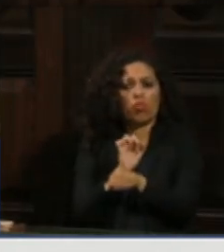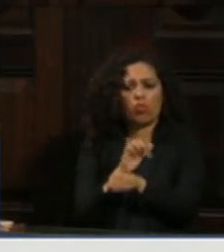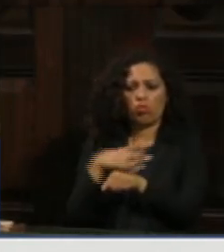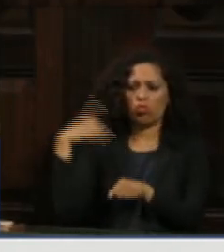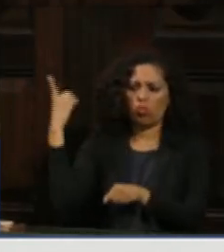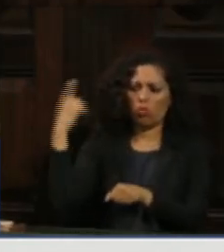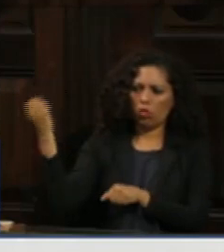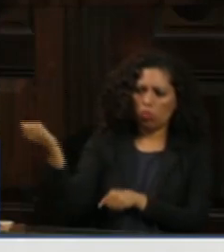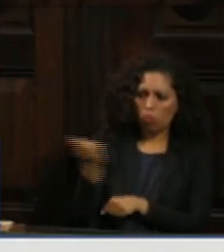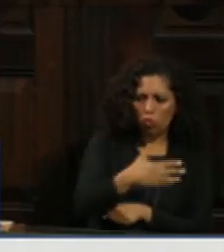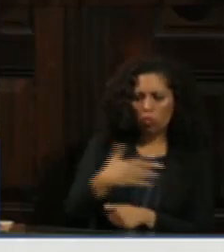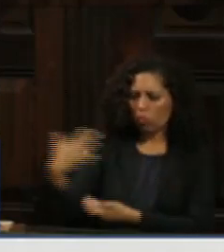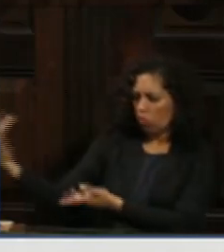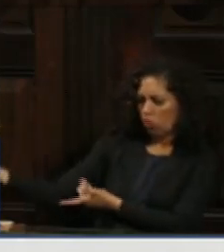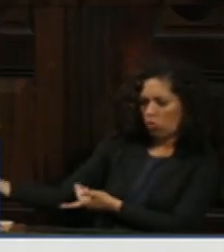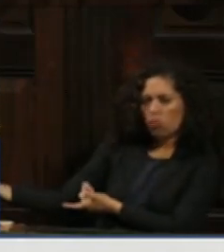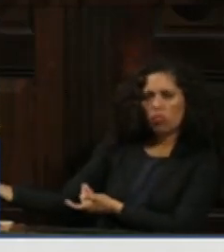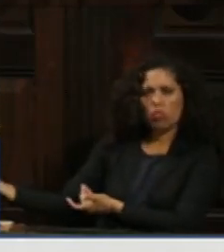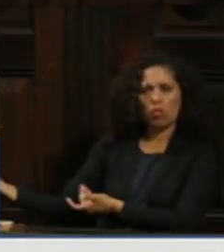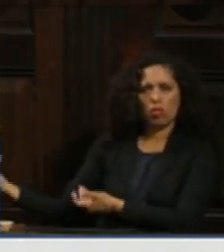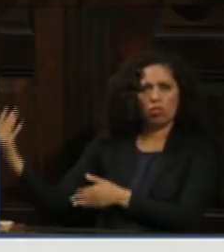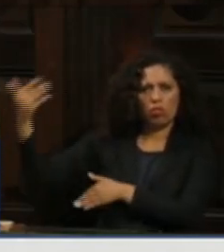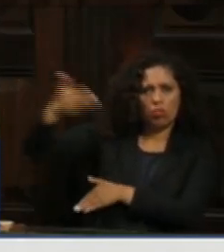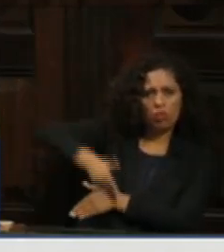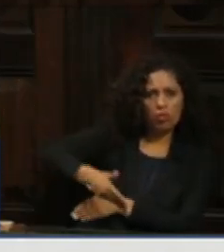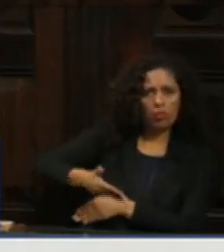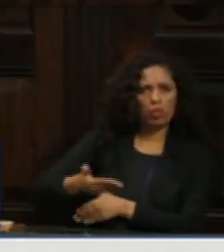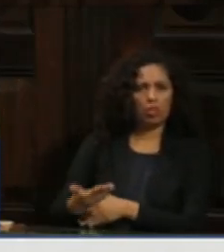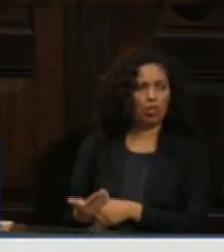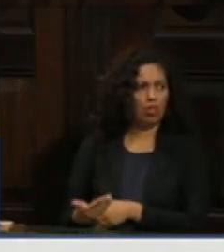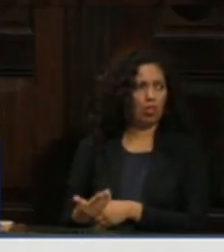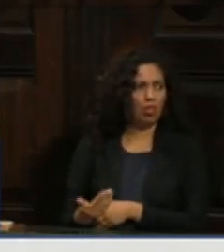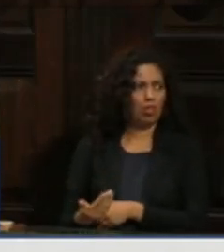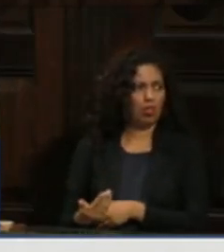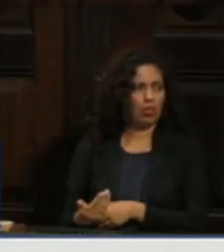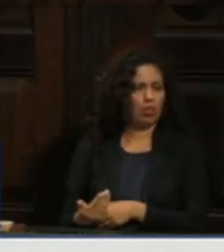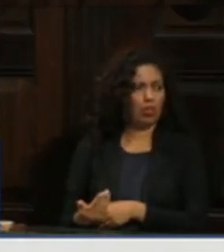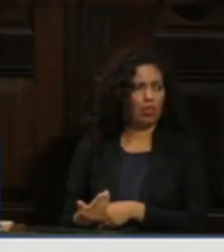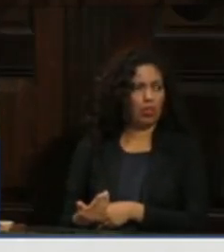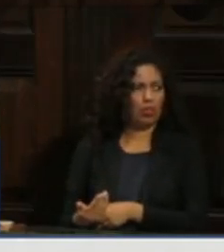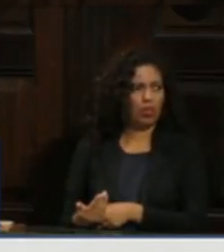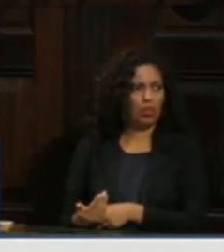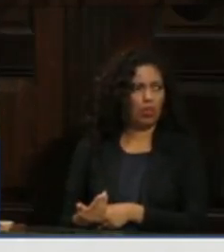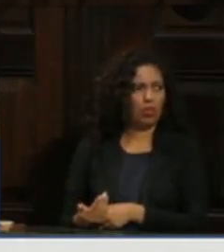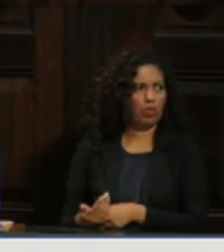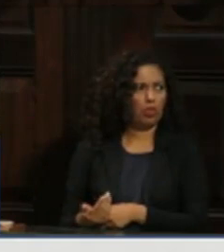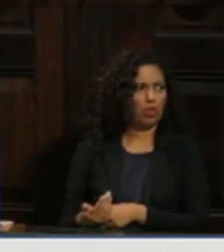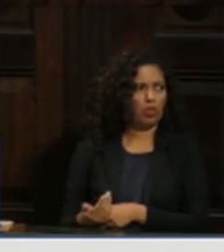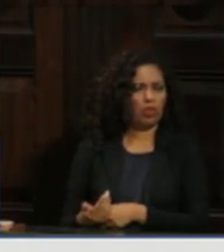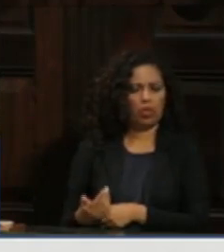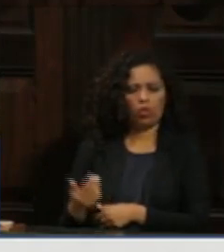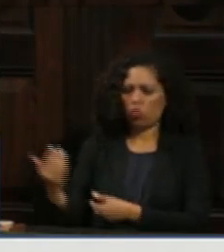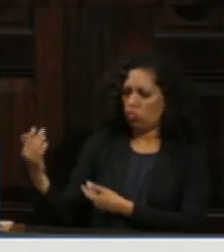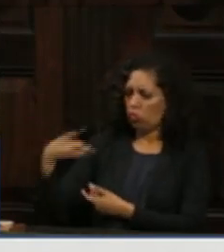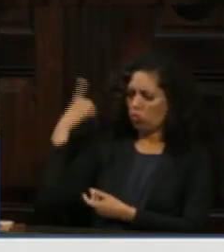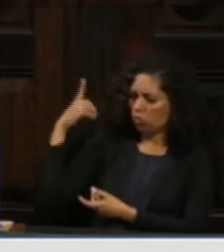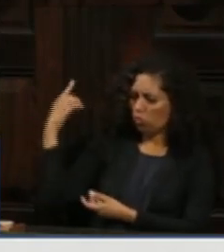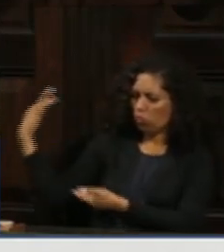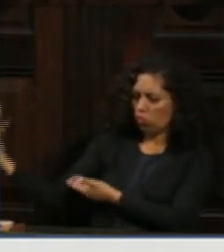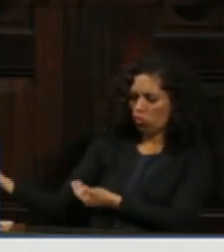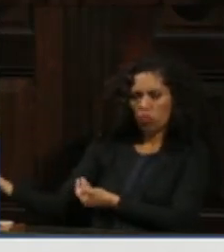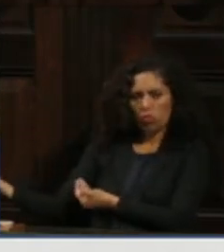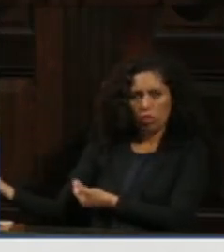ímpar, né? E já desencantado, porque, enfim, gente fazendo tudo isso,